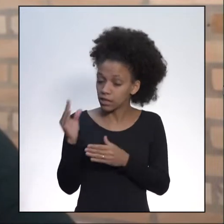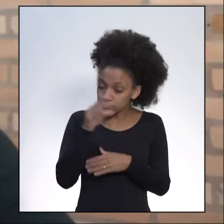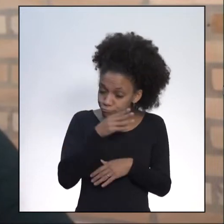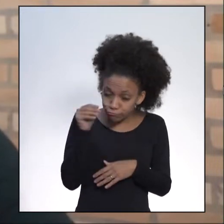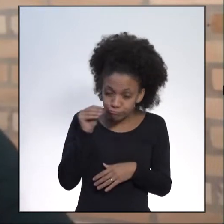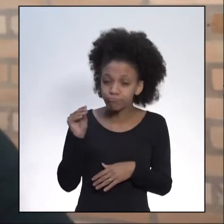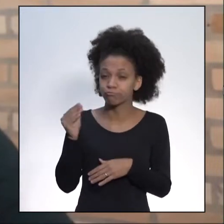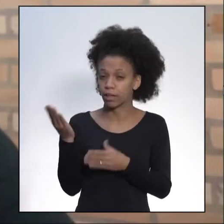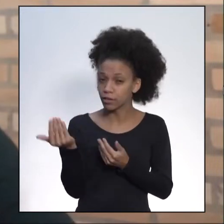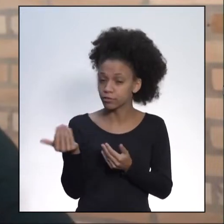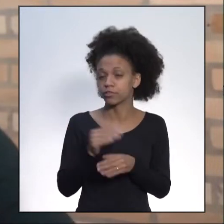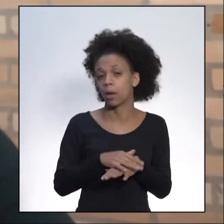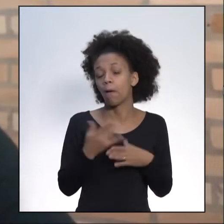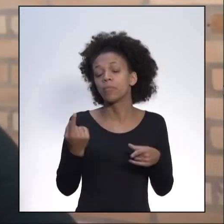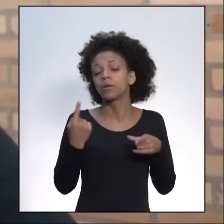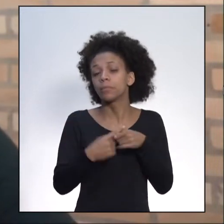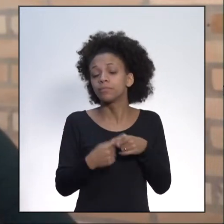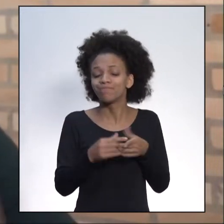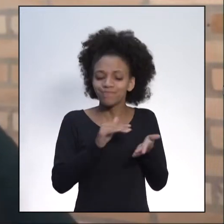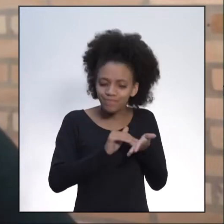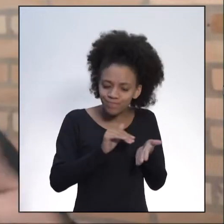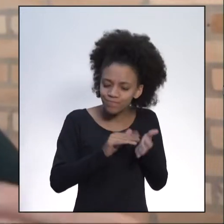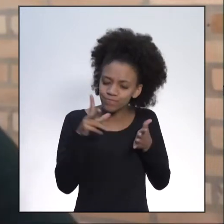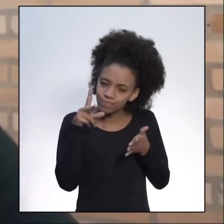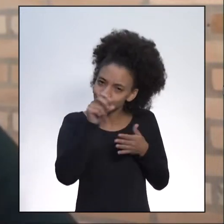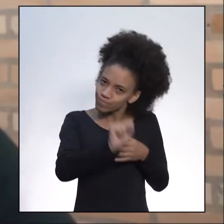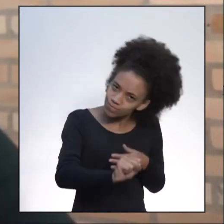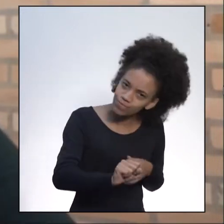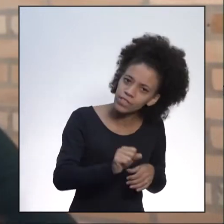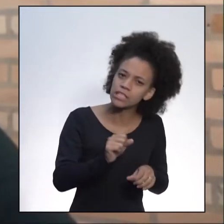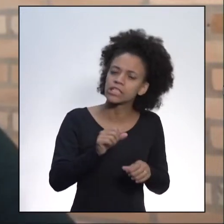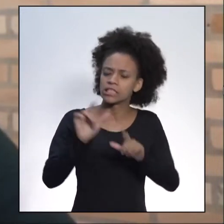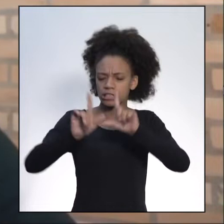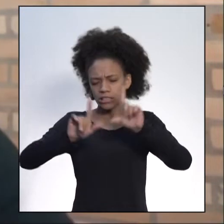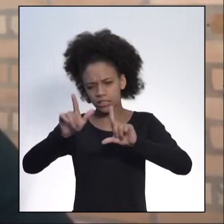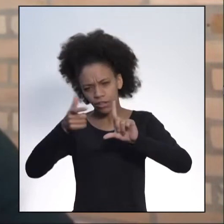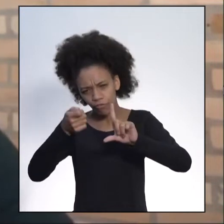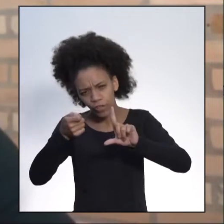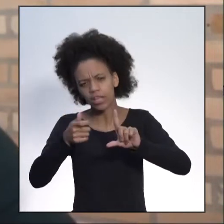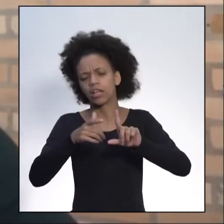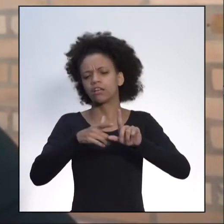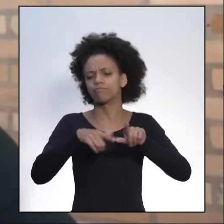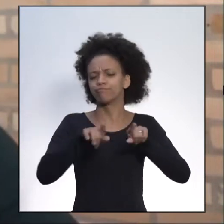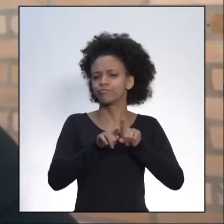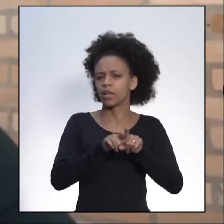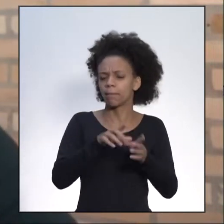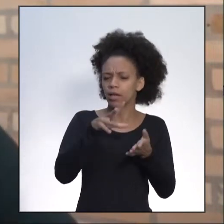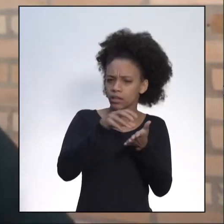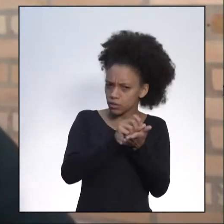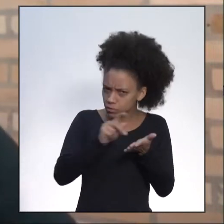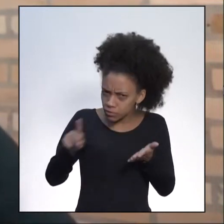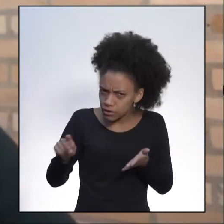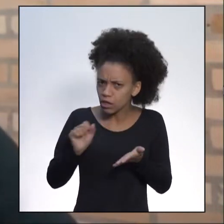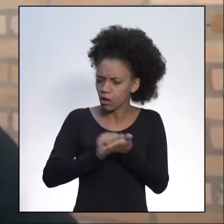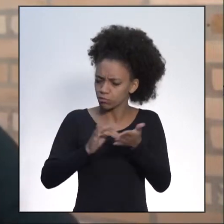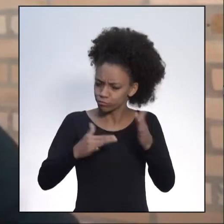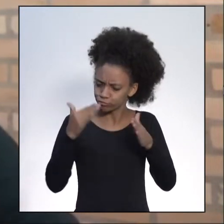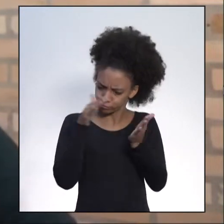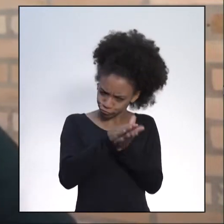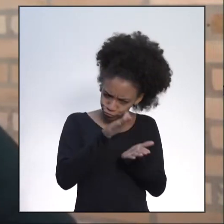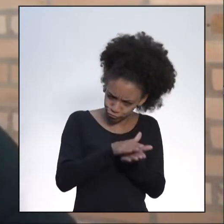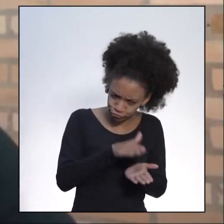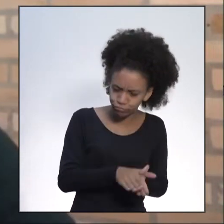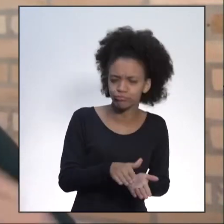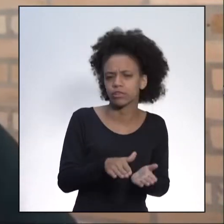públicas, né, das secretarias de educação, em propiciar canais de TV, em propiciar os materiais impressos,